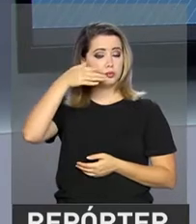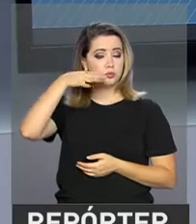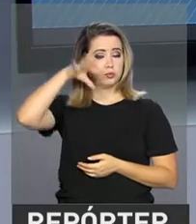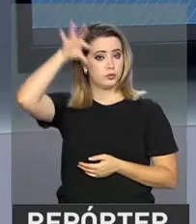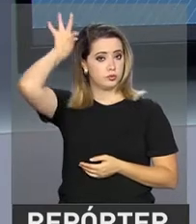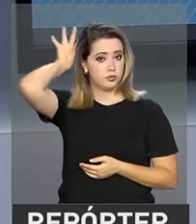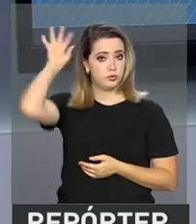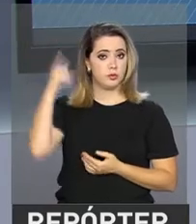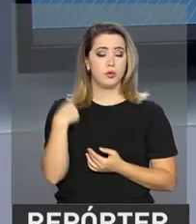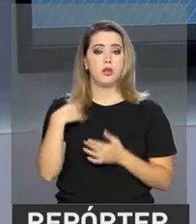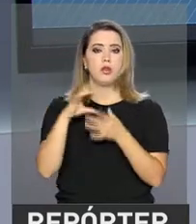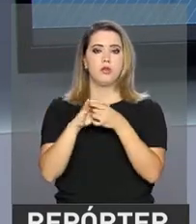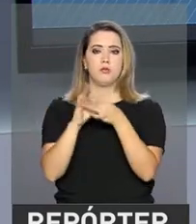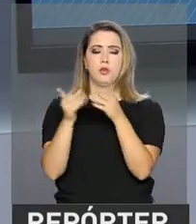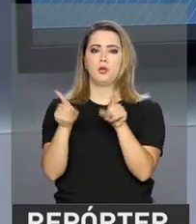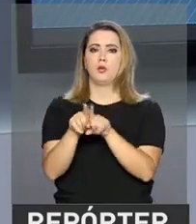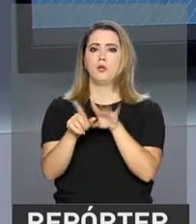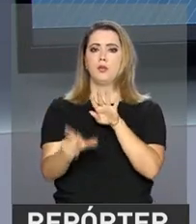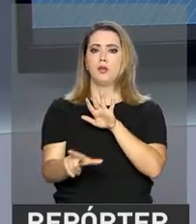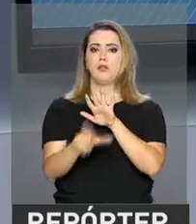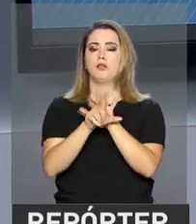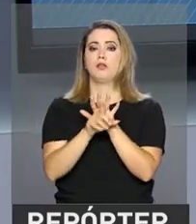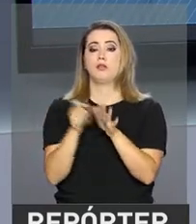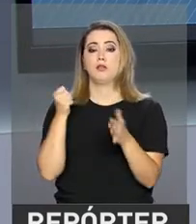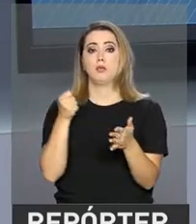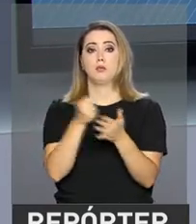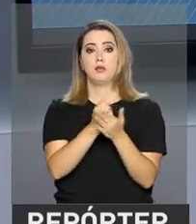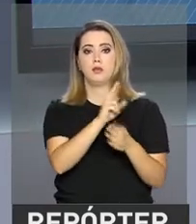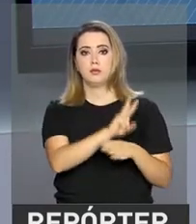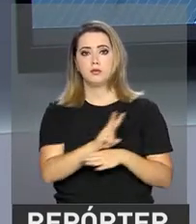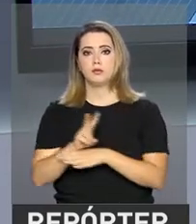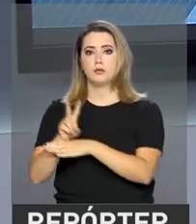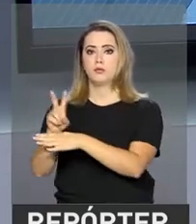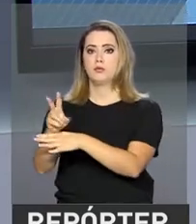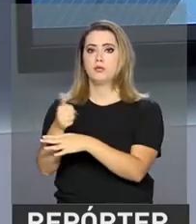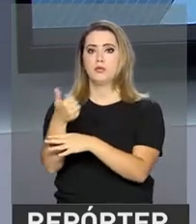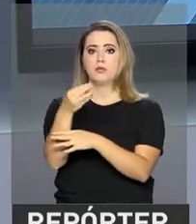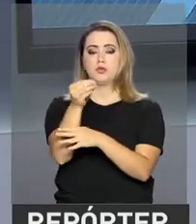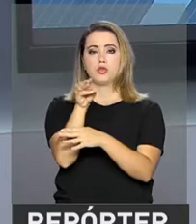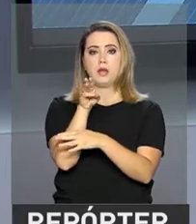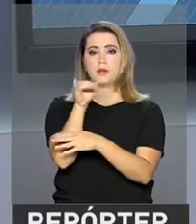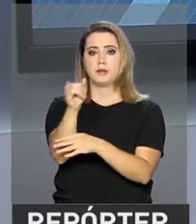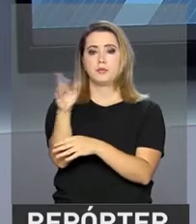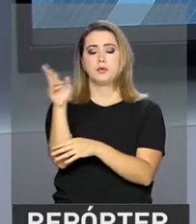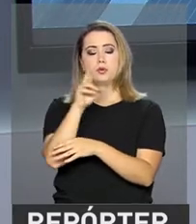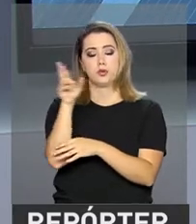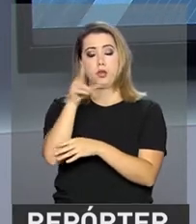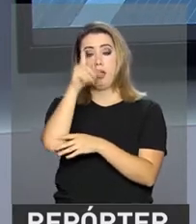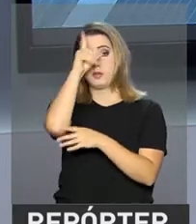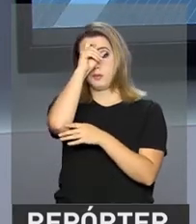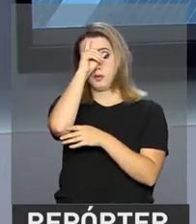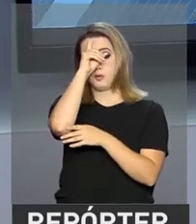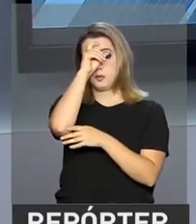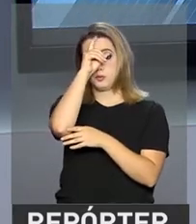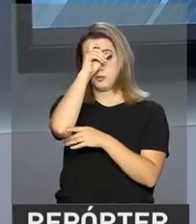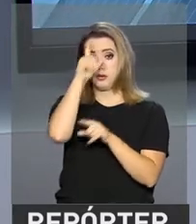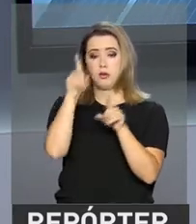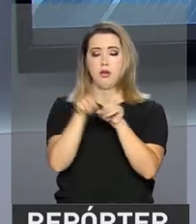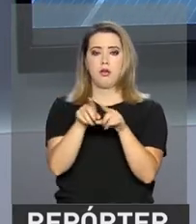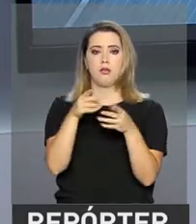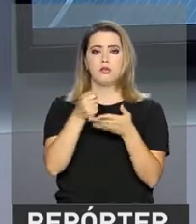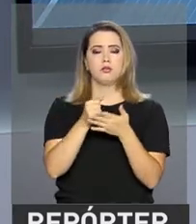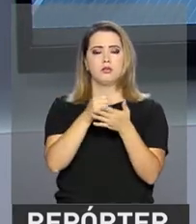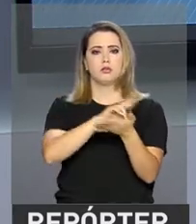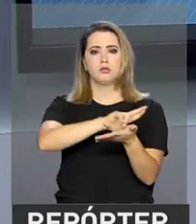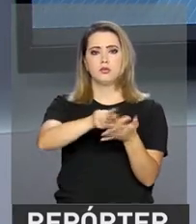financiamento para santas casas e hospitais filantrópicos. São 10 bilhões de reais previstos no orçamento de 2018 a serem